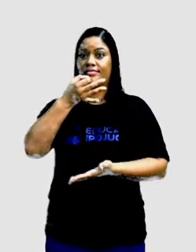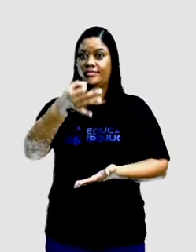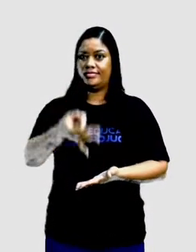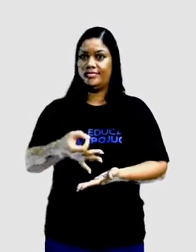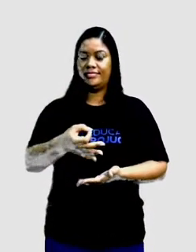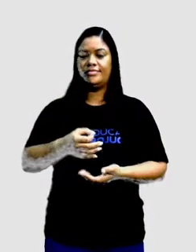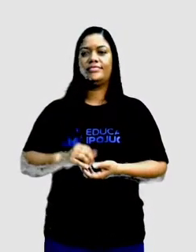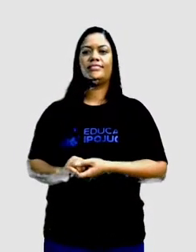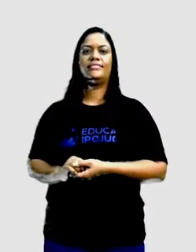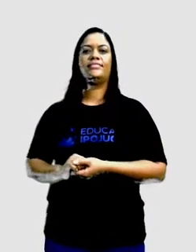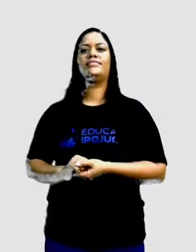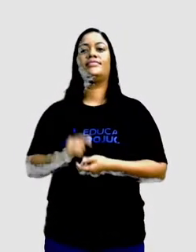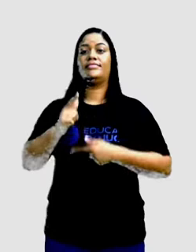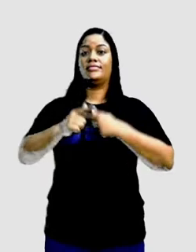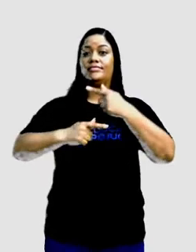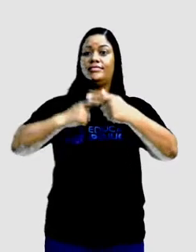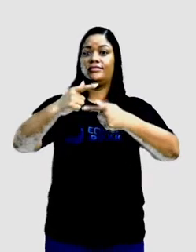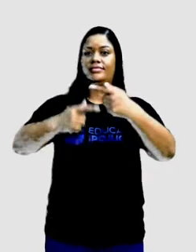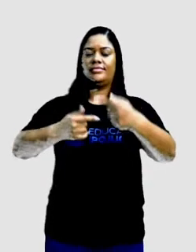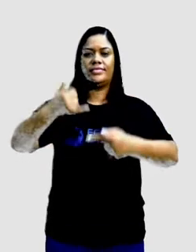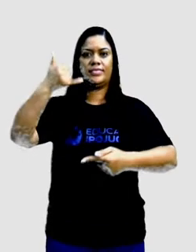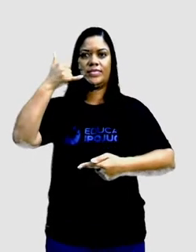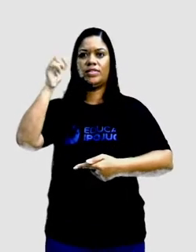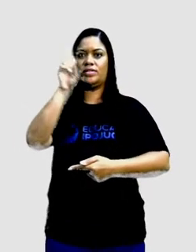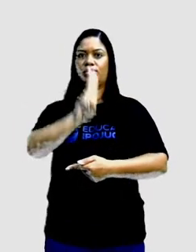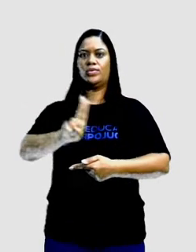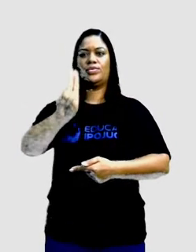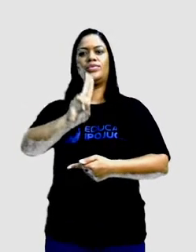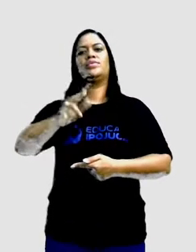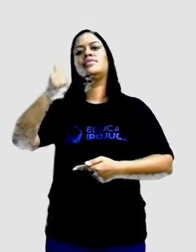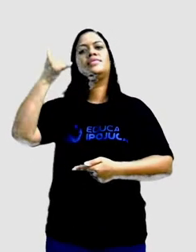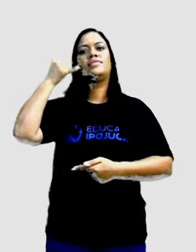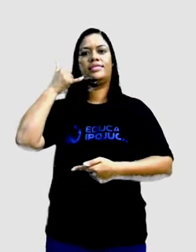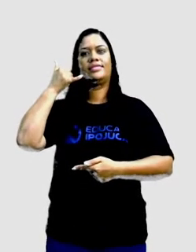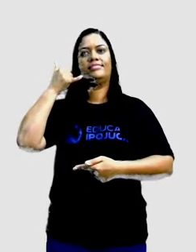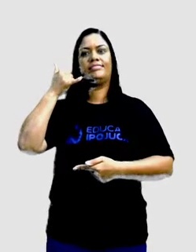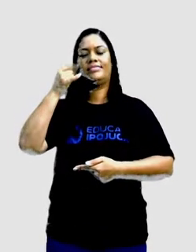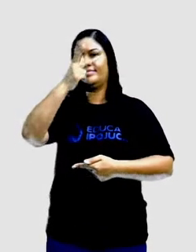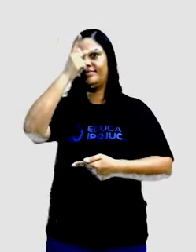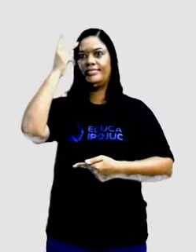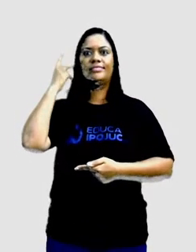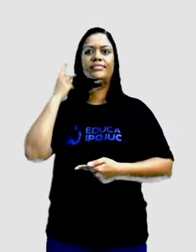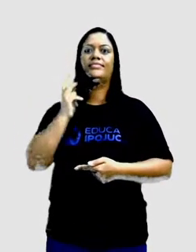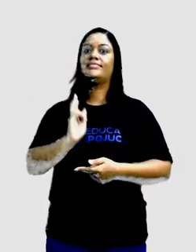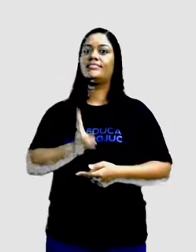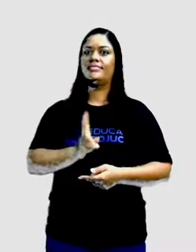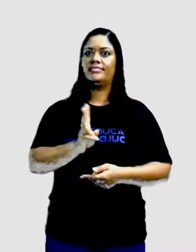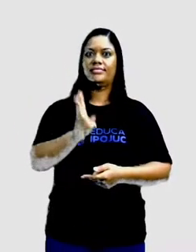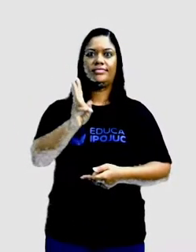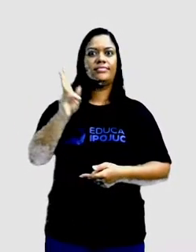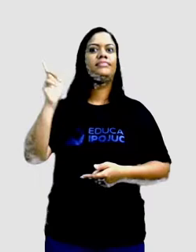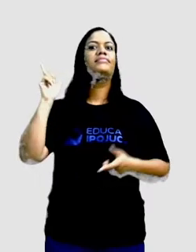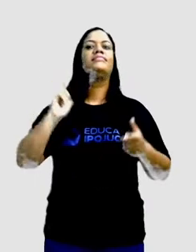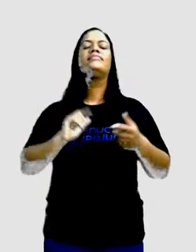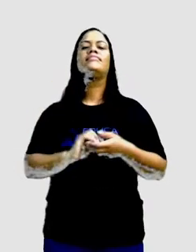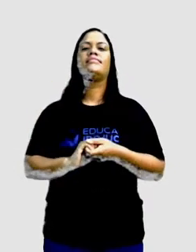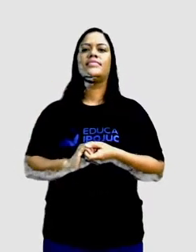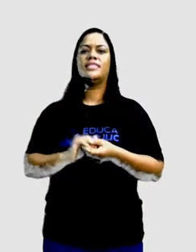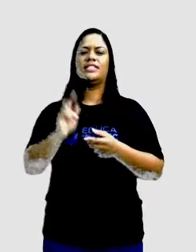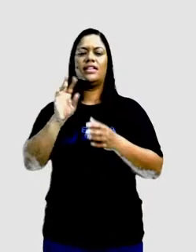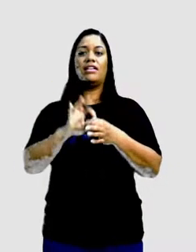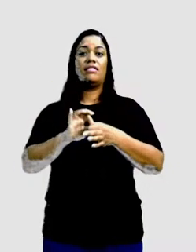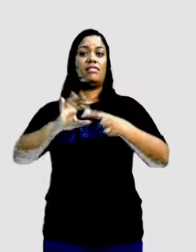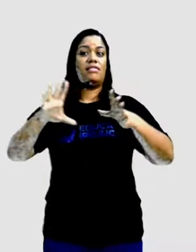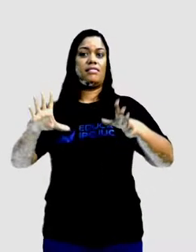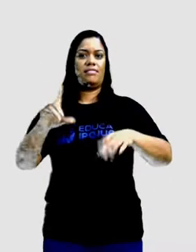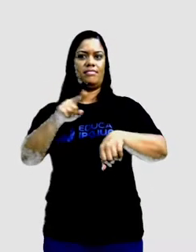celular. O uso do celular é considerado atualmente o maior entretenimento dos brasileiros. Tem ocupado quase a metade das horas vagas